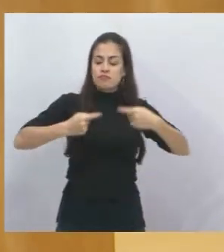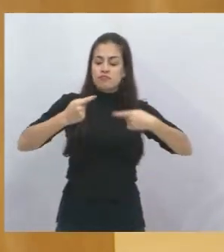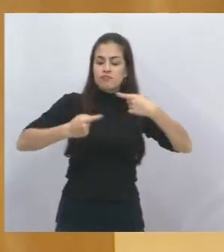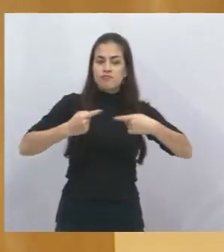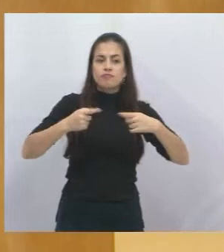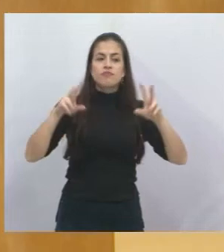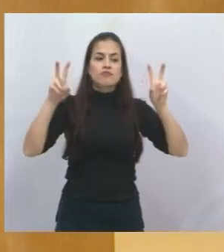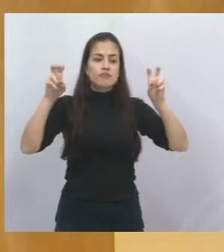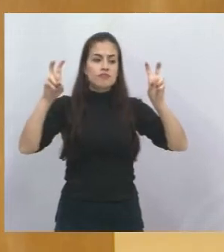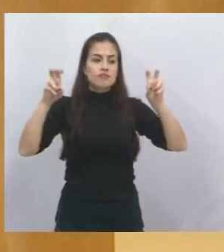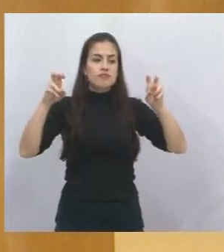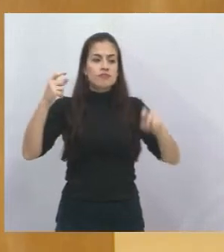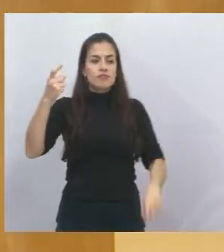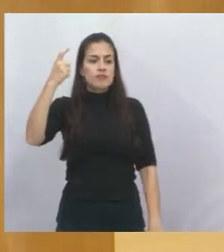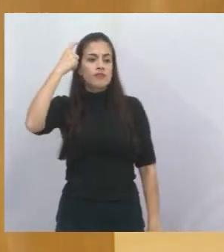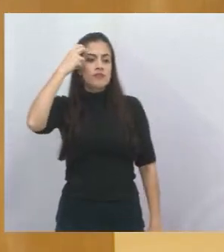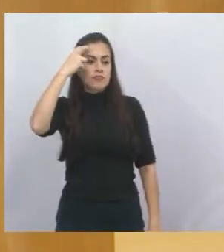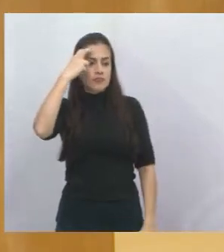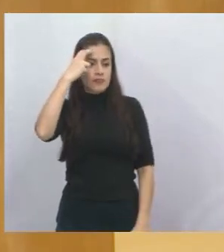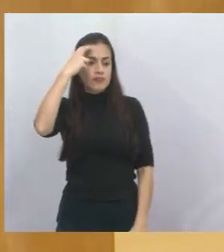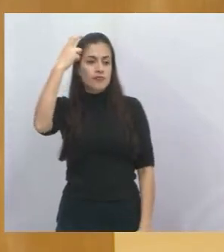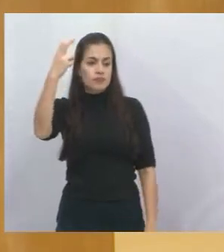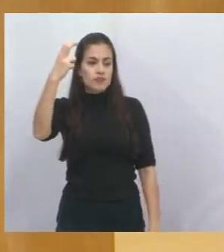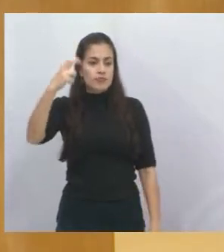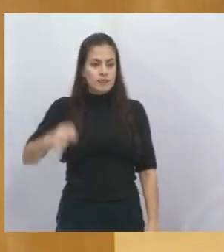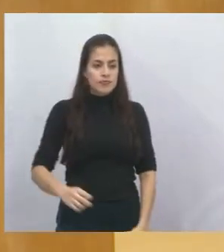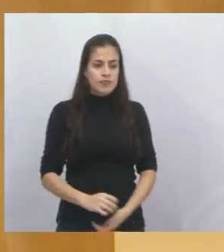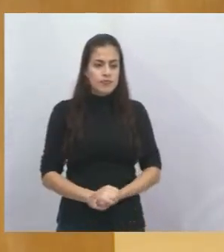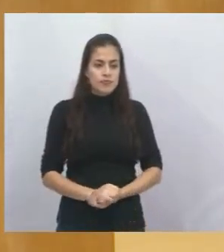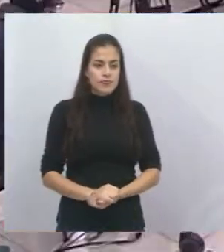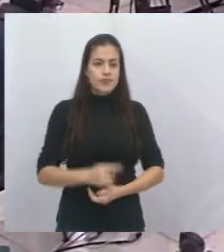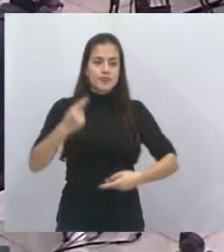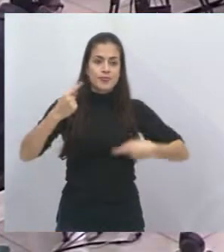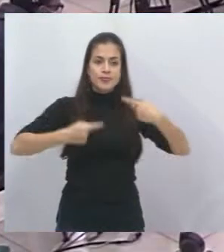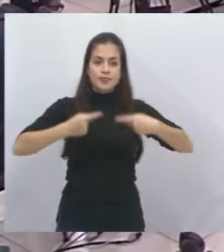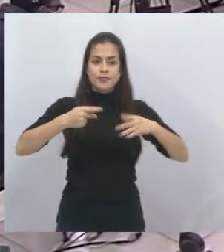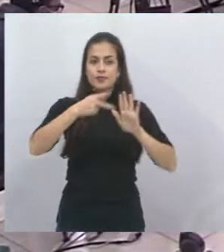inteligência. Parabéns também aos dois aí. O projeto continua em discussão.